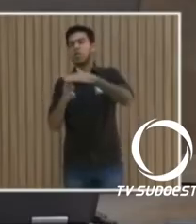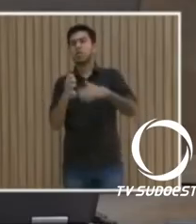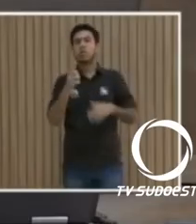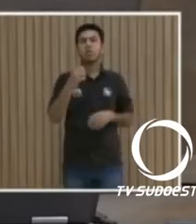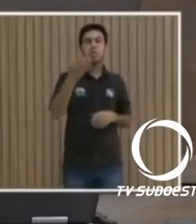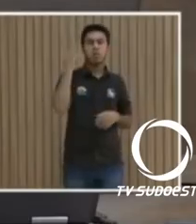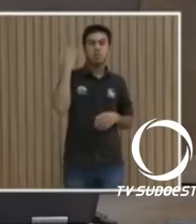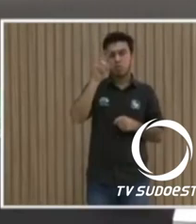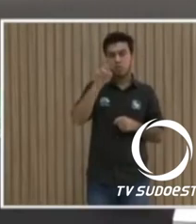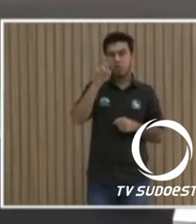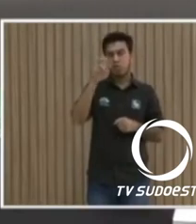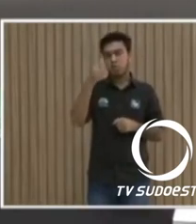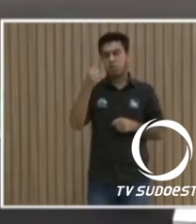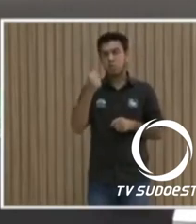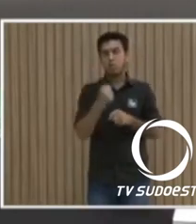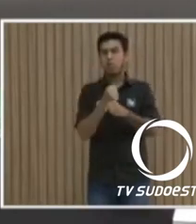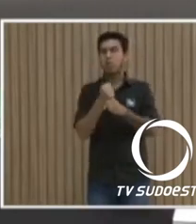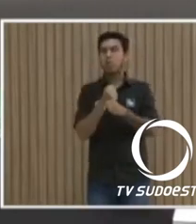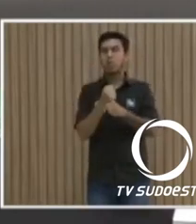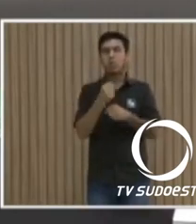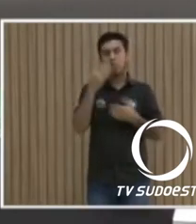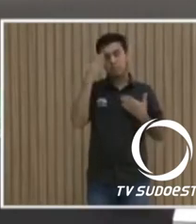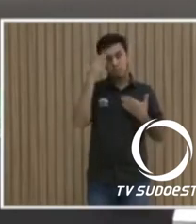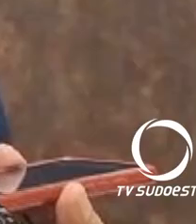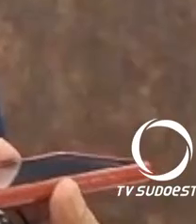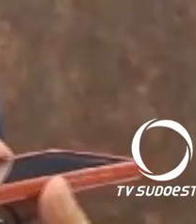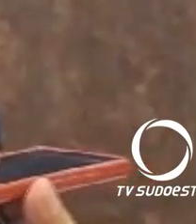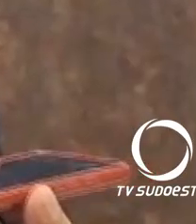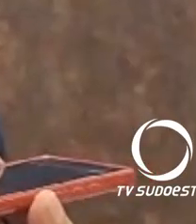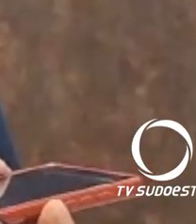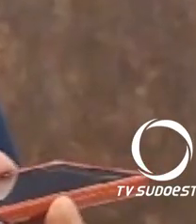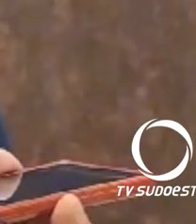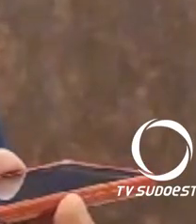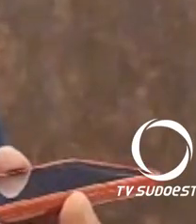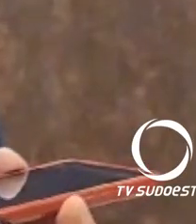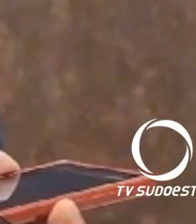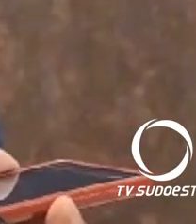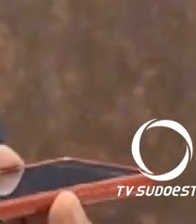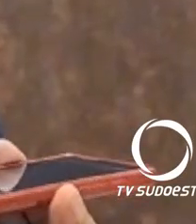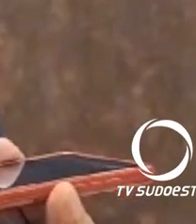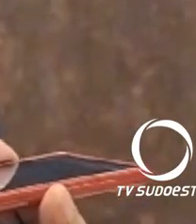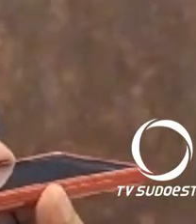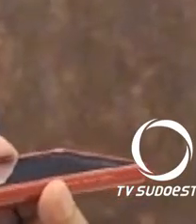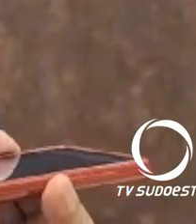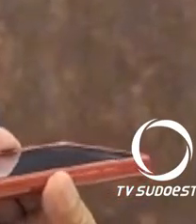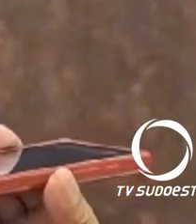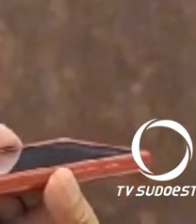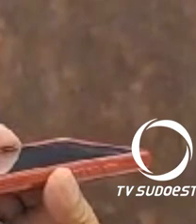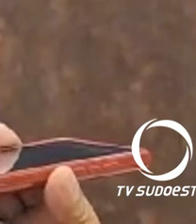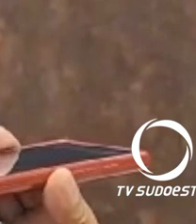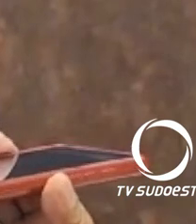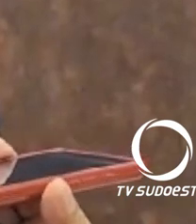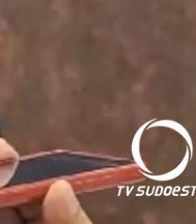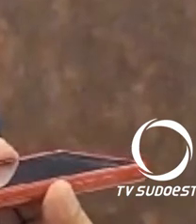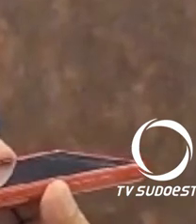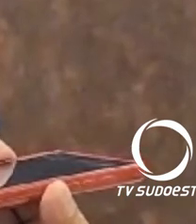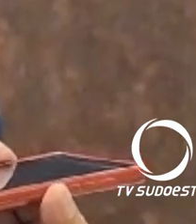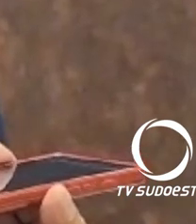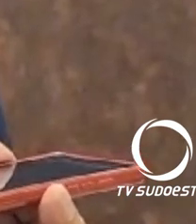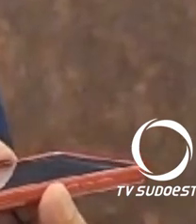Bernard do PSD e Claudemir Zanco Biru do pl relator Vereador Brandão entendeu dentro do processo